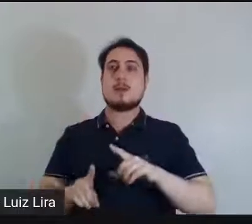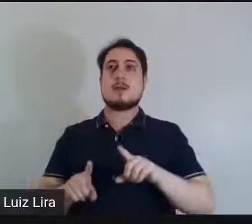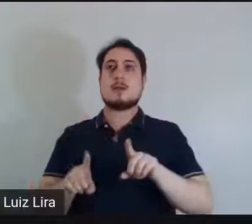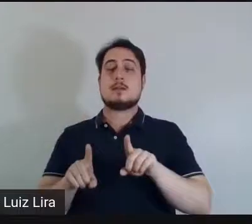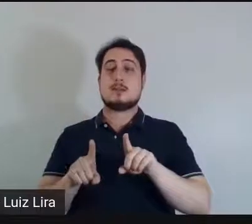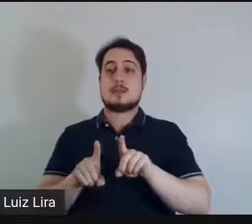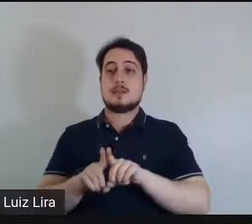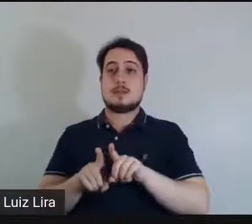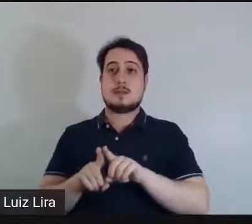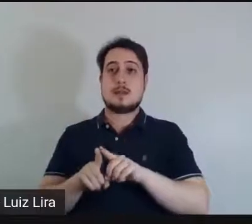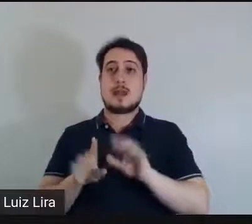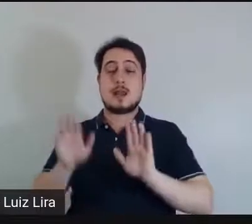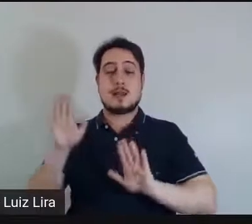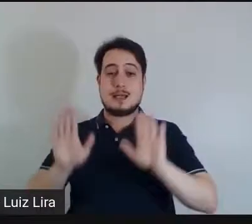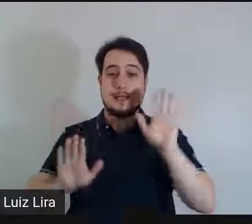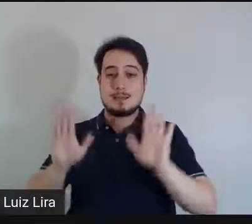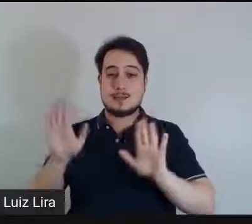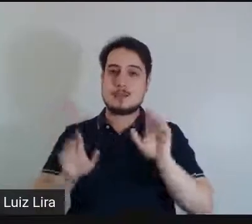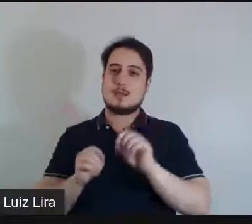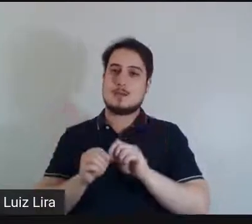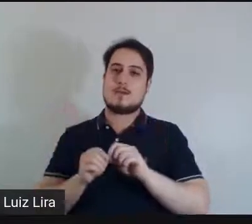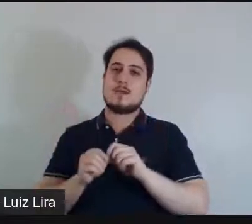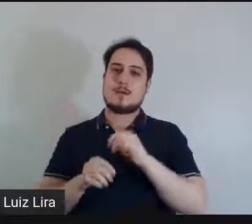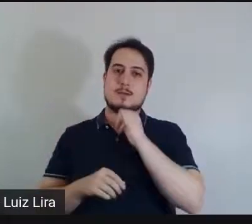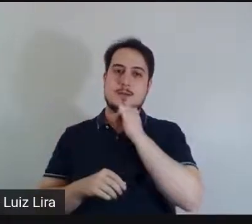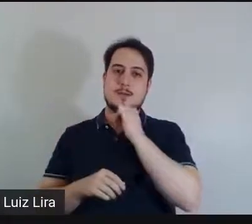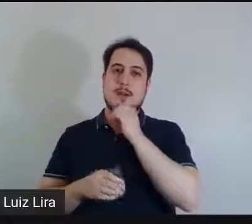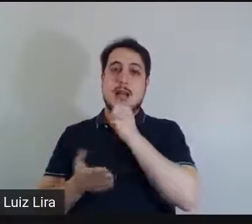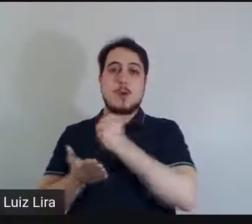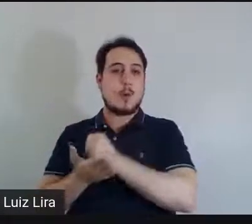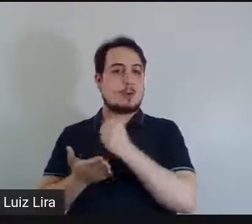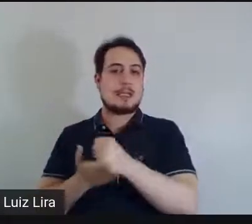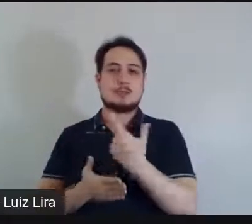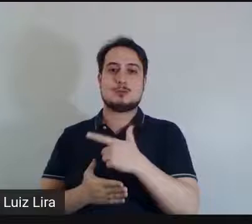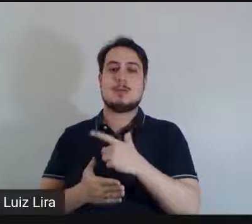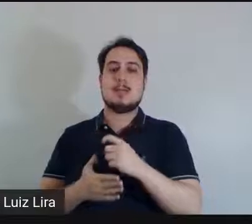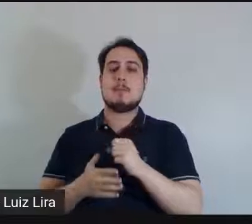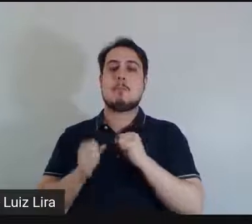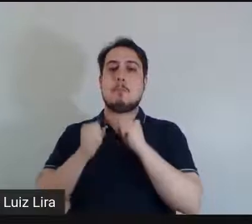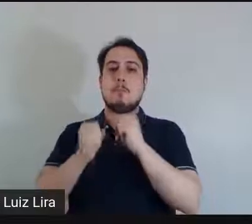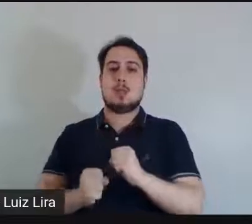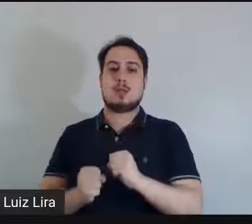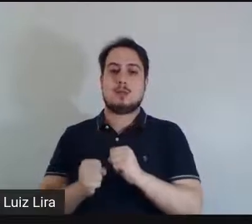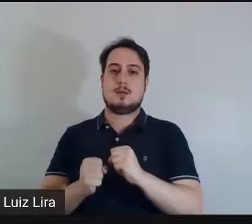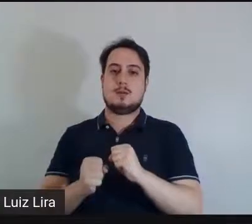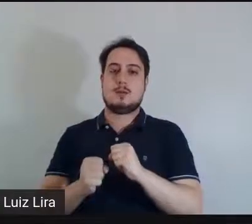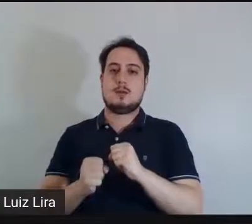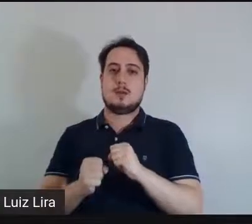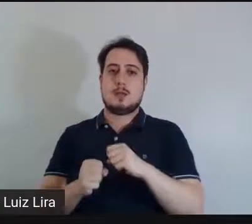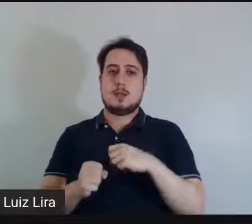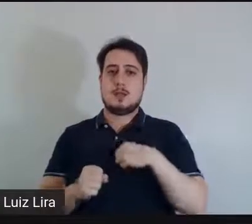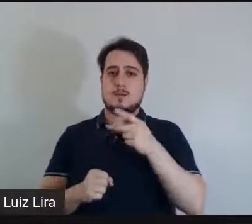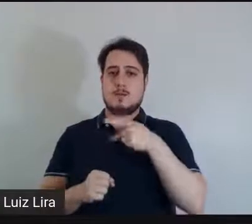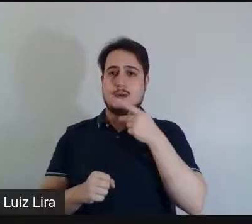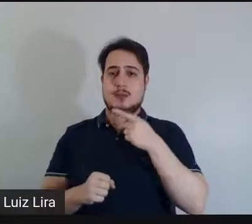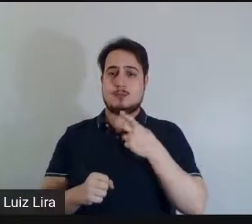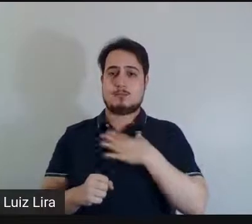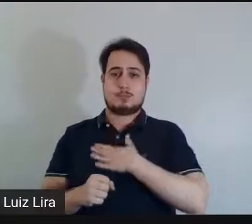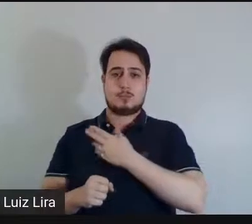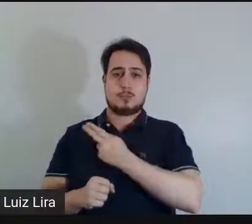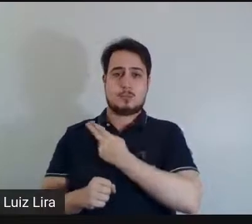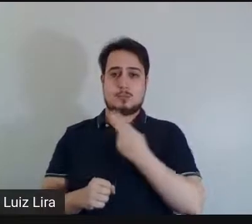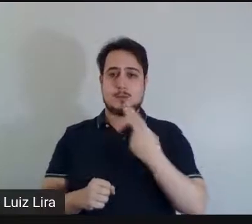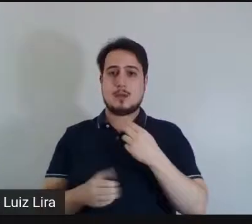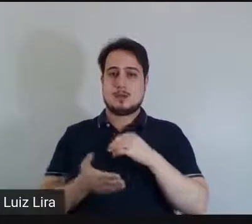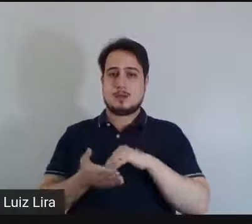é a licitação que faz isso. O contrato não tem o poder de fazer isso. Estou falando como o André, né? E se fosse pela SEGES,